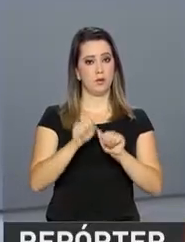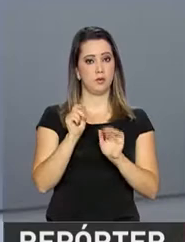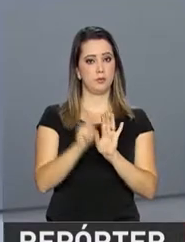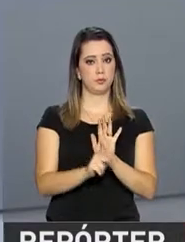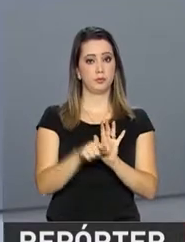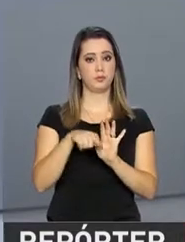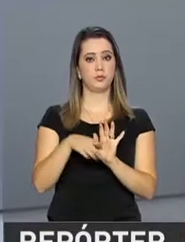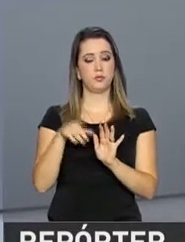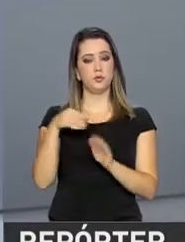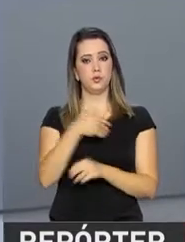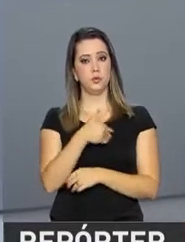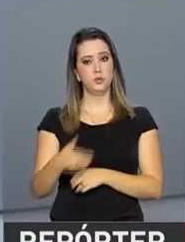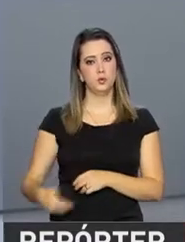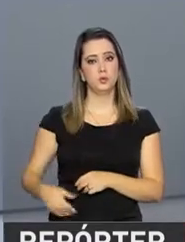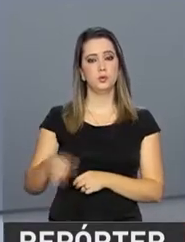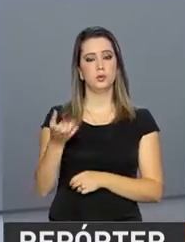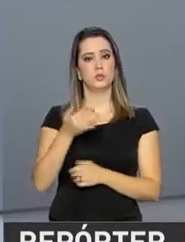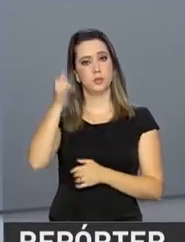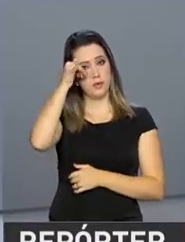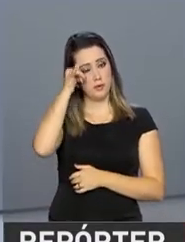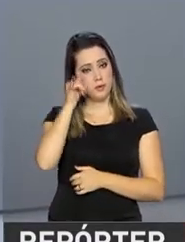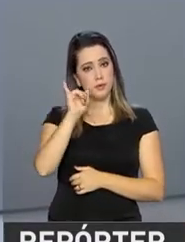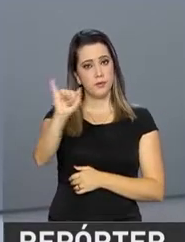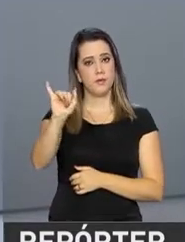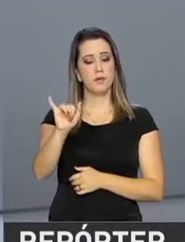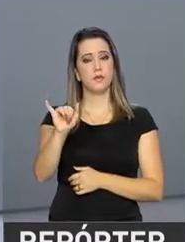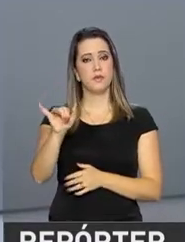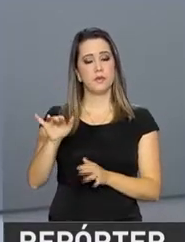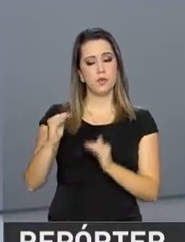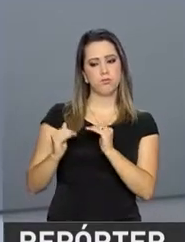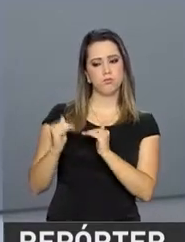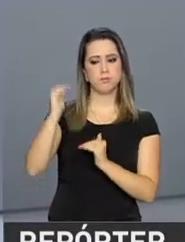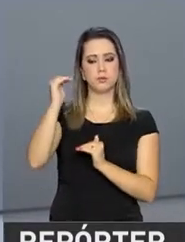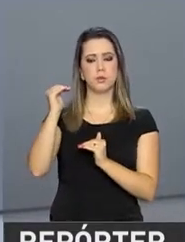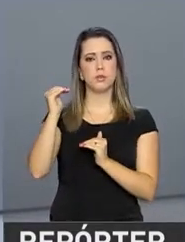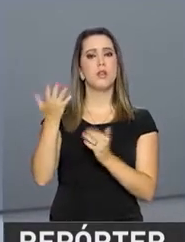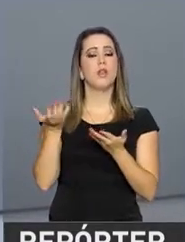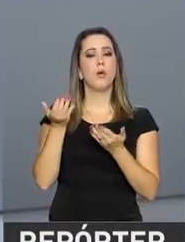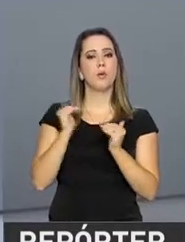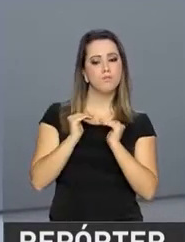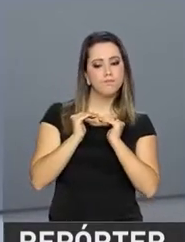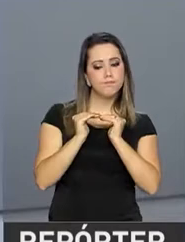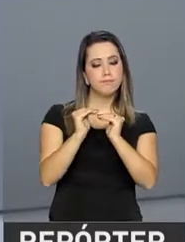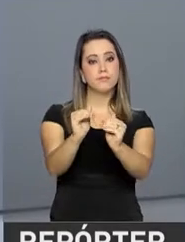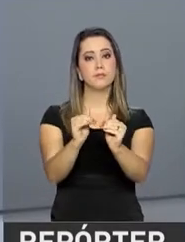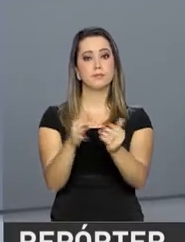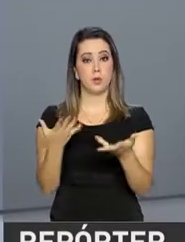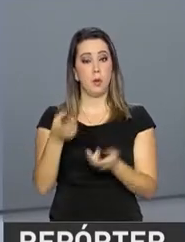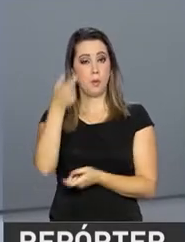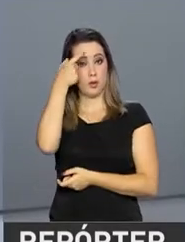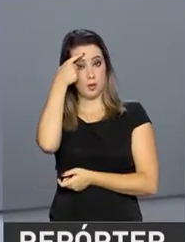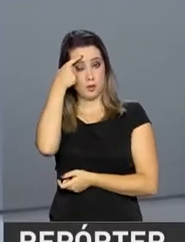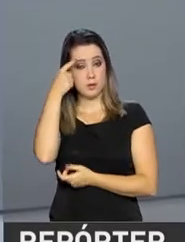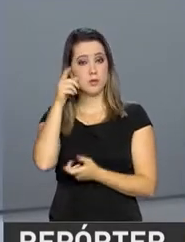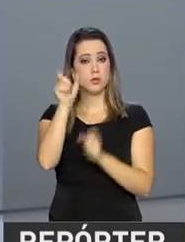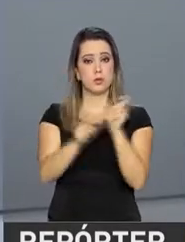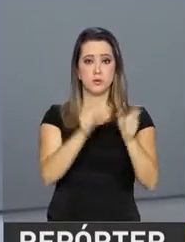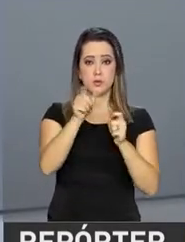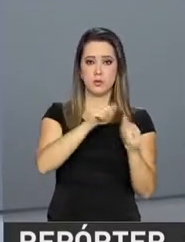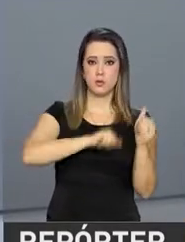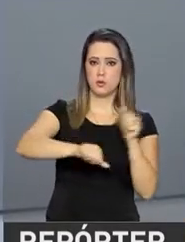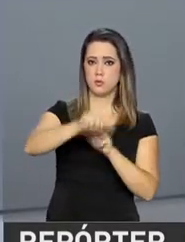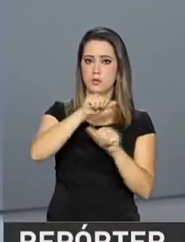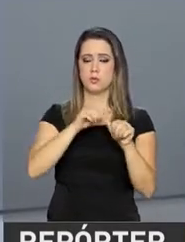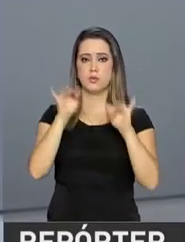segundo o governo quer combater privilégios e promover a igualdade para conscientizar a população da necessidade da mudança